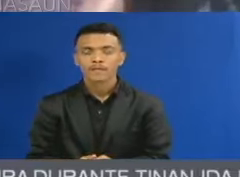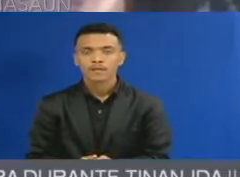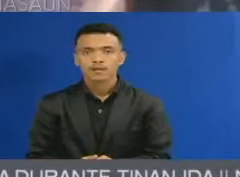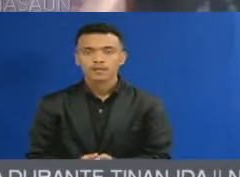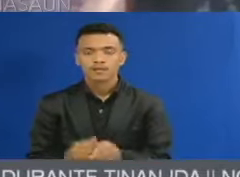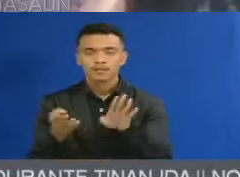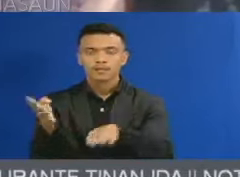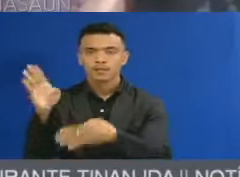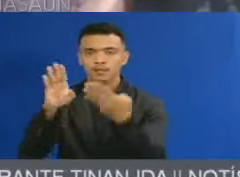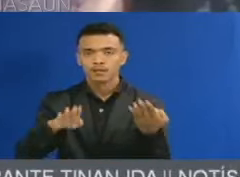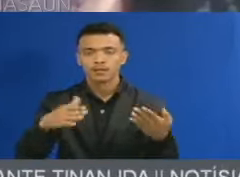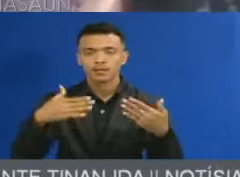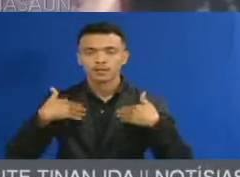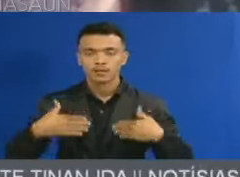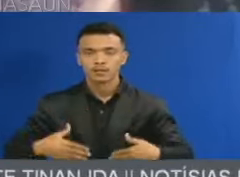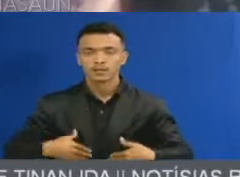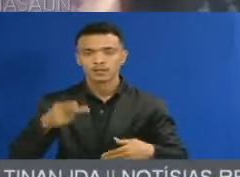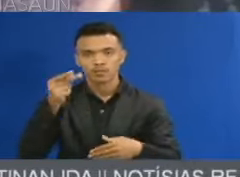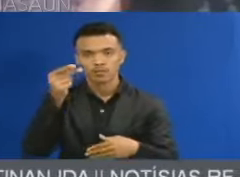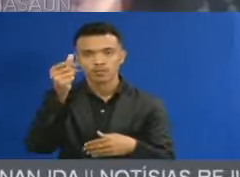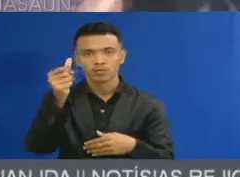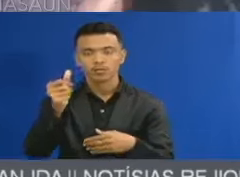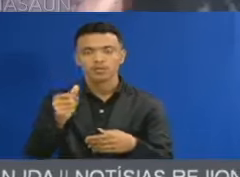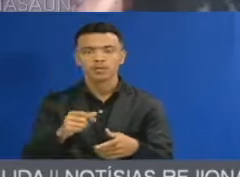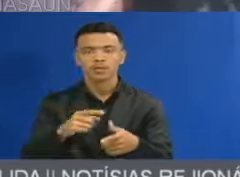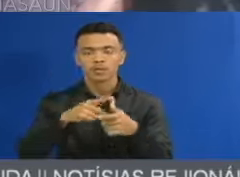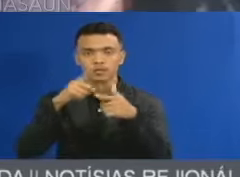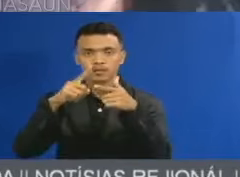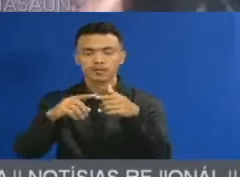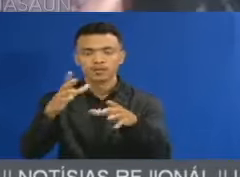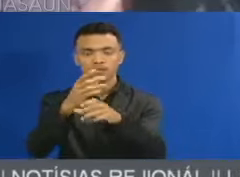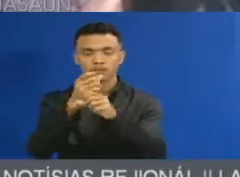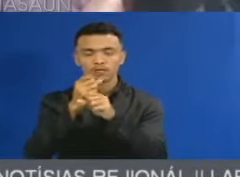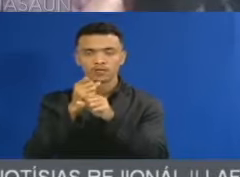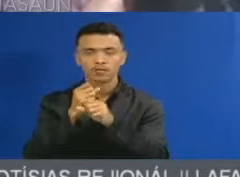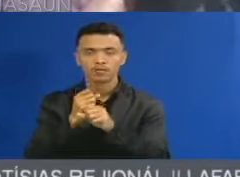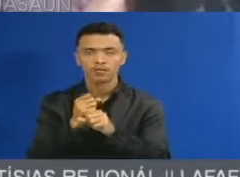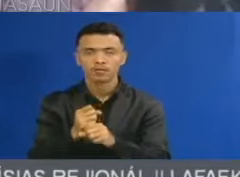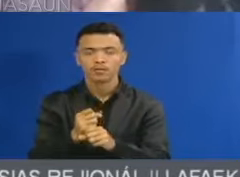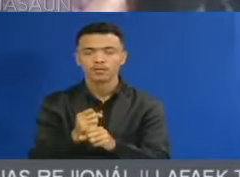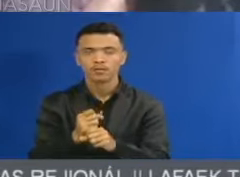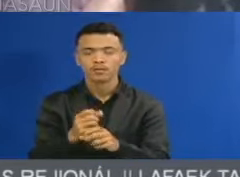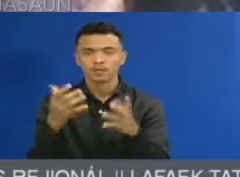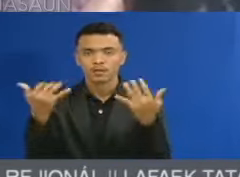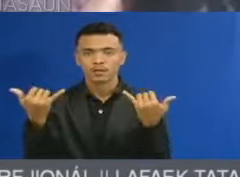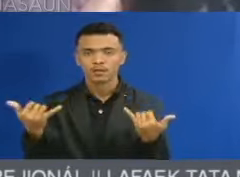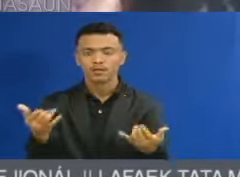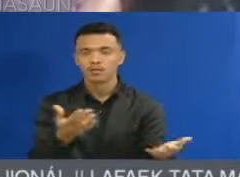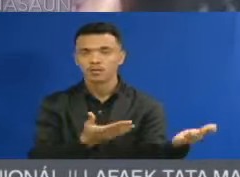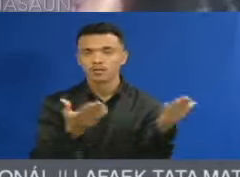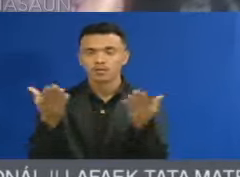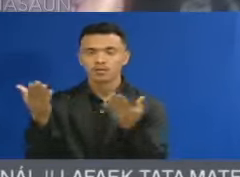mate isin, ne a isin rohan balo, e consegue foti, e depois Agora transporta una